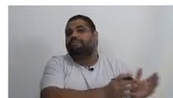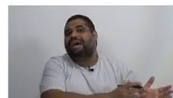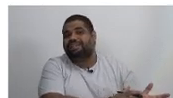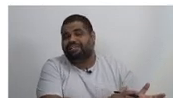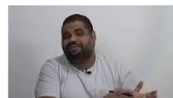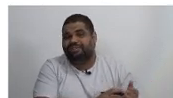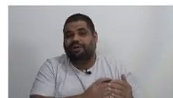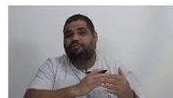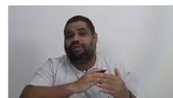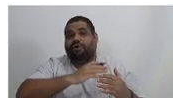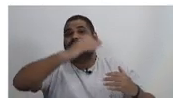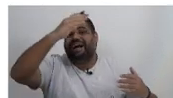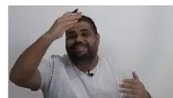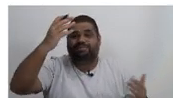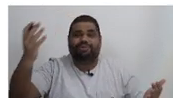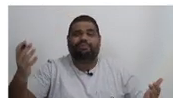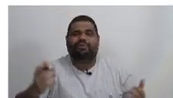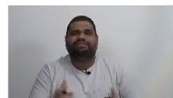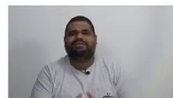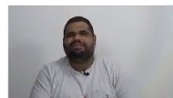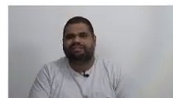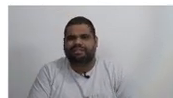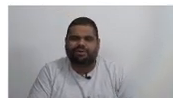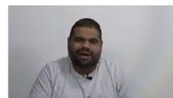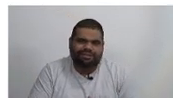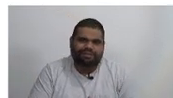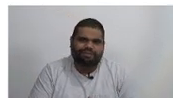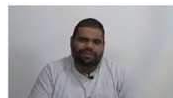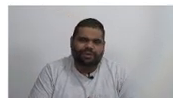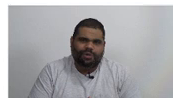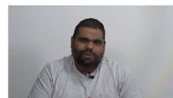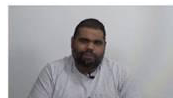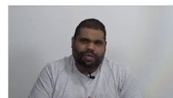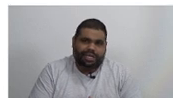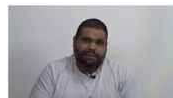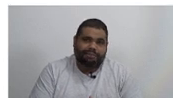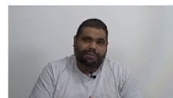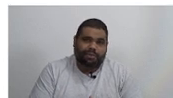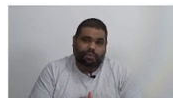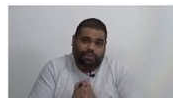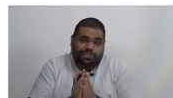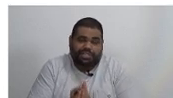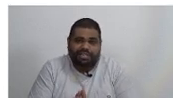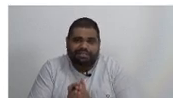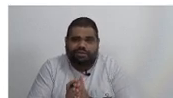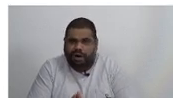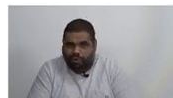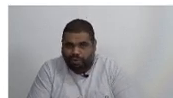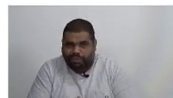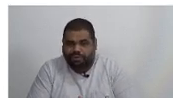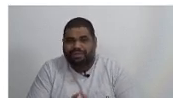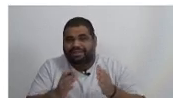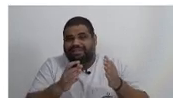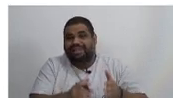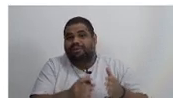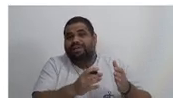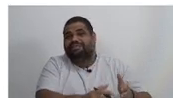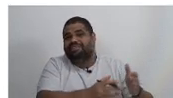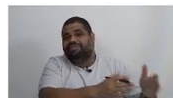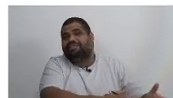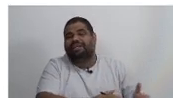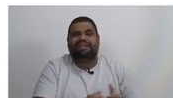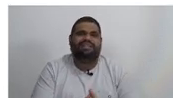isso que a imagem, né, o valor máximo não pode ser 64. Por quê? O x igual a 8